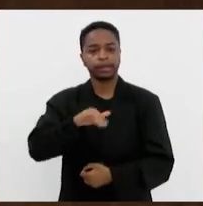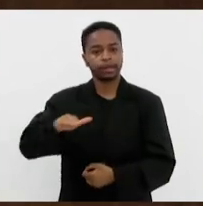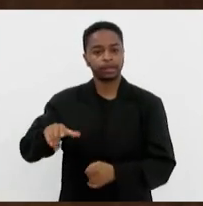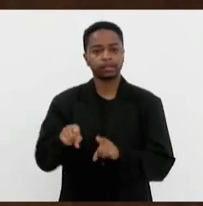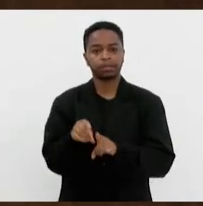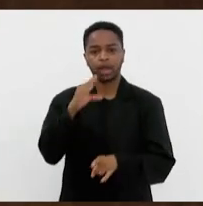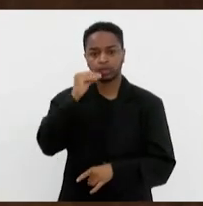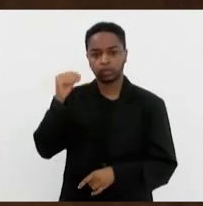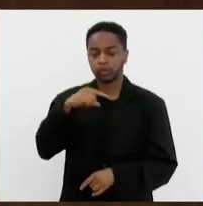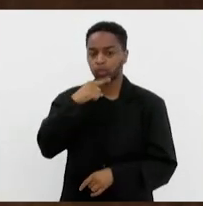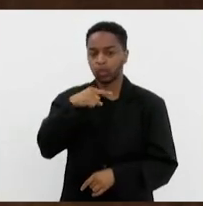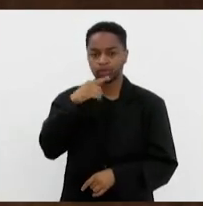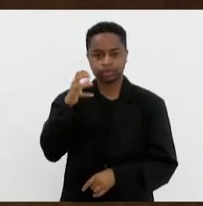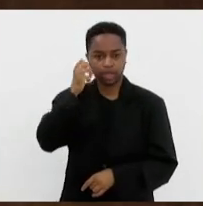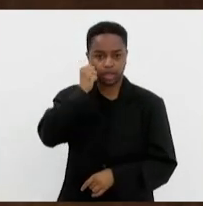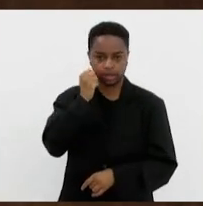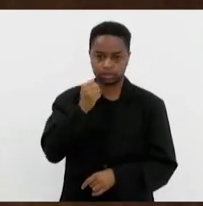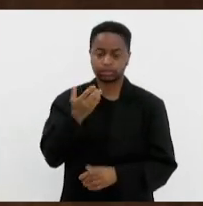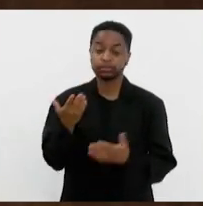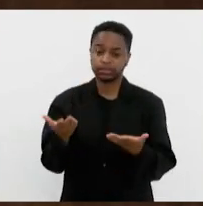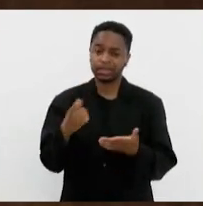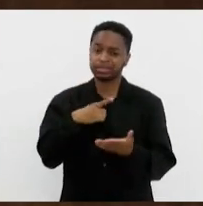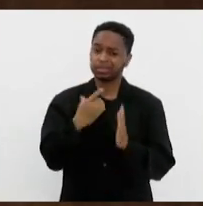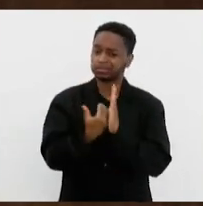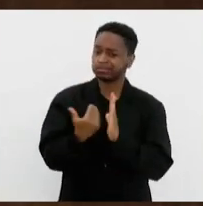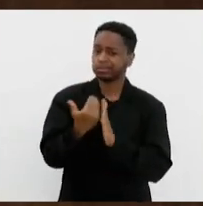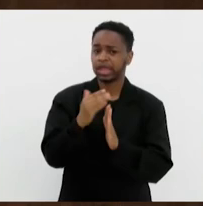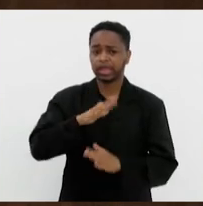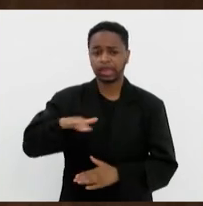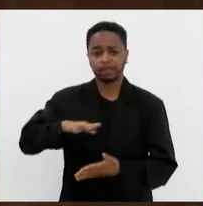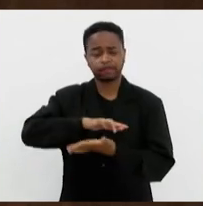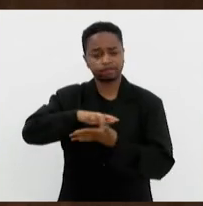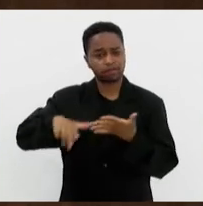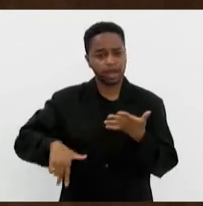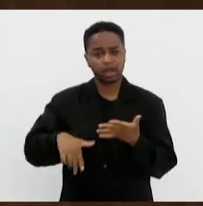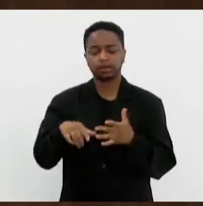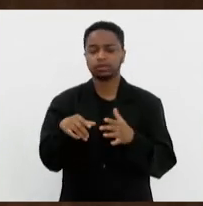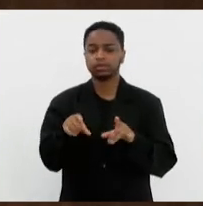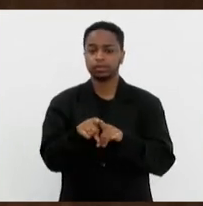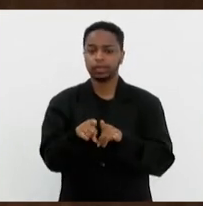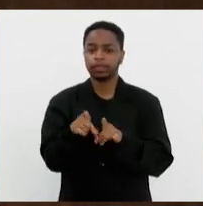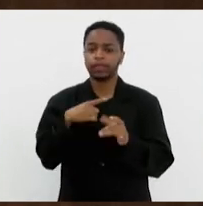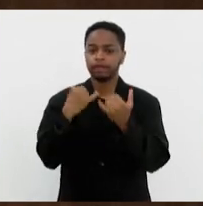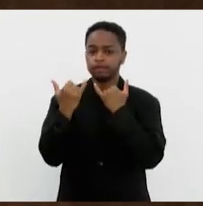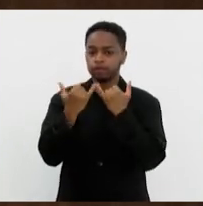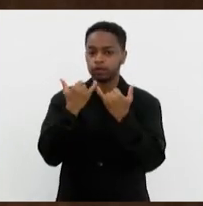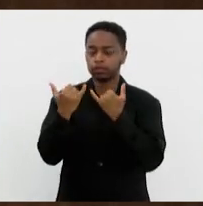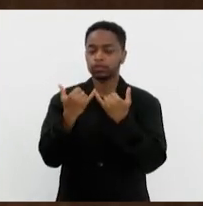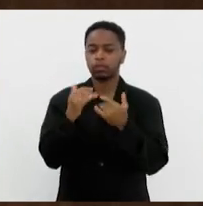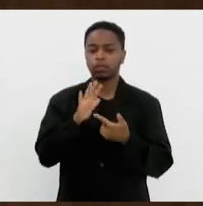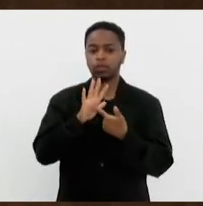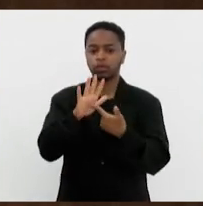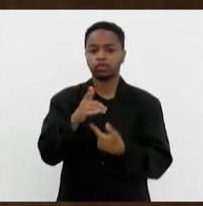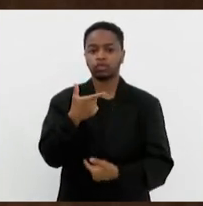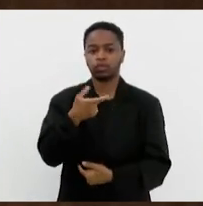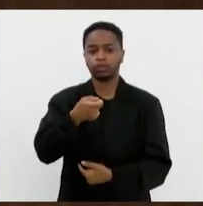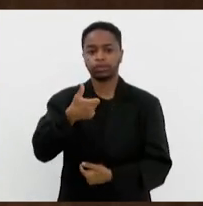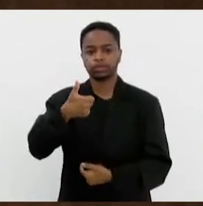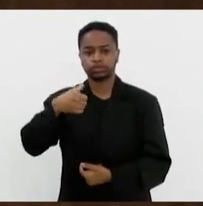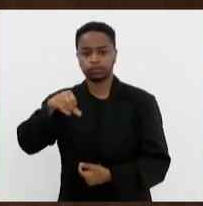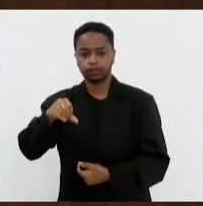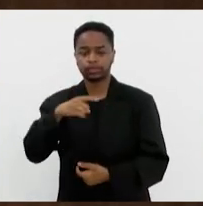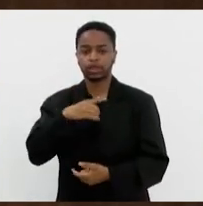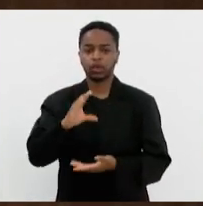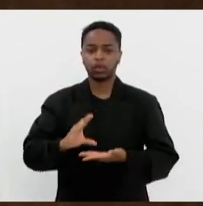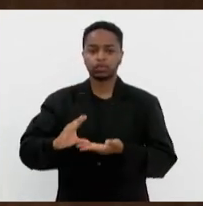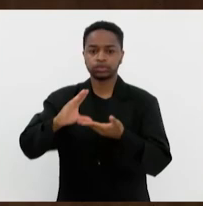não conseguem ser adotados. Então, tem uma quantidade imensa de crianças. Tem aqui um dado que, de acordo com 2019, pelo Conselho